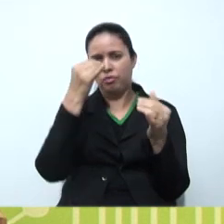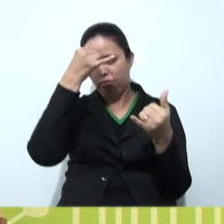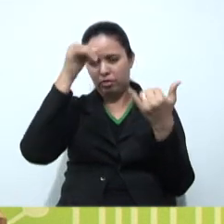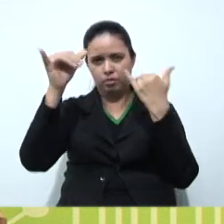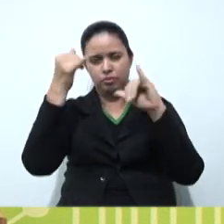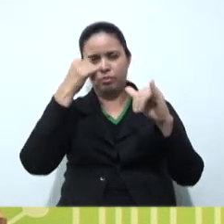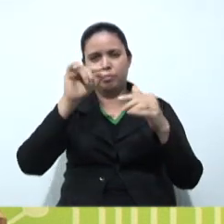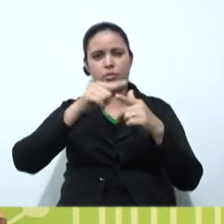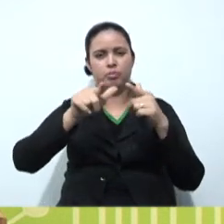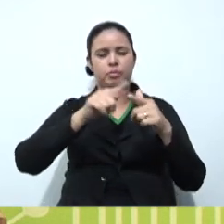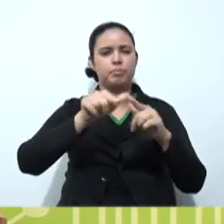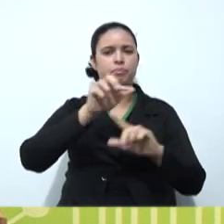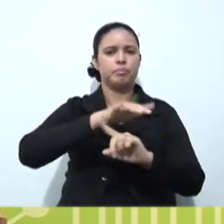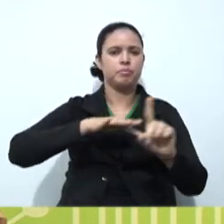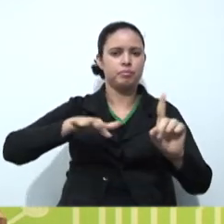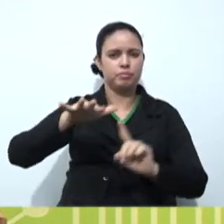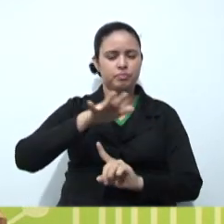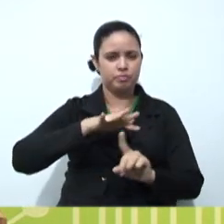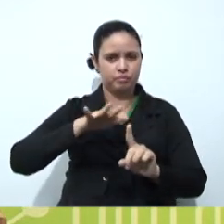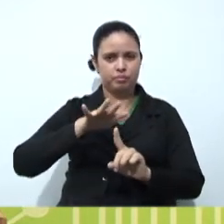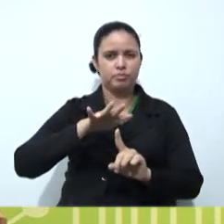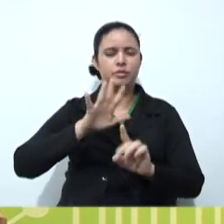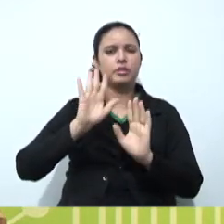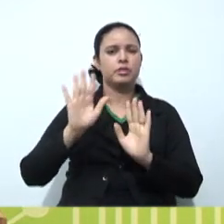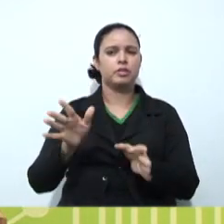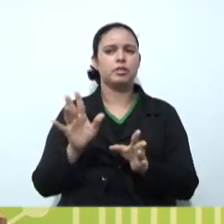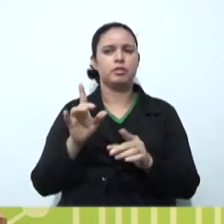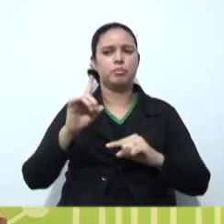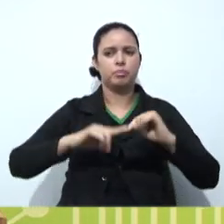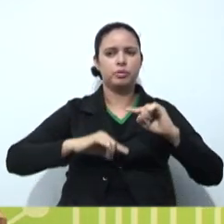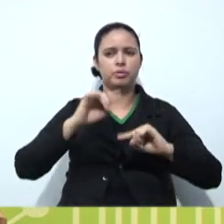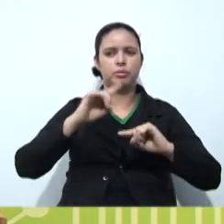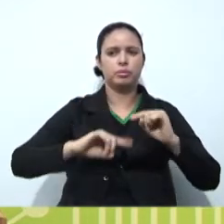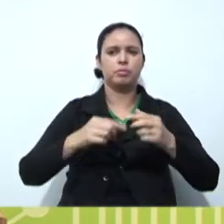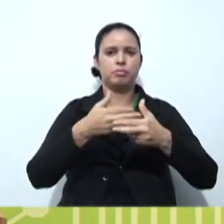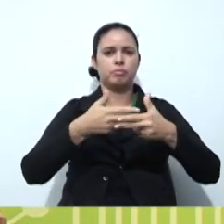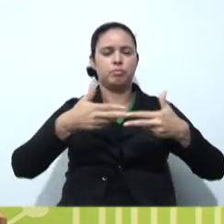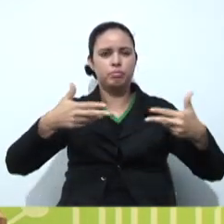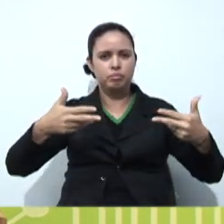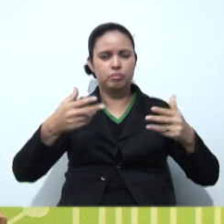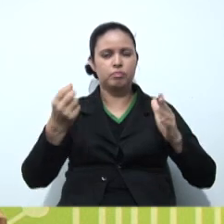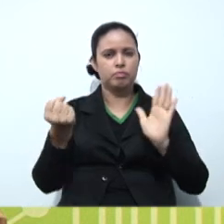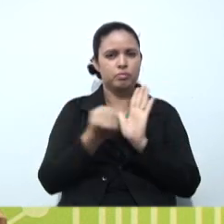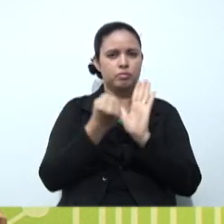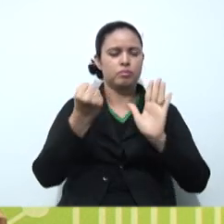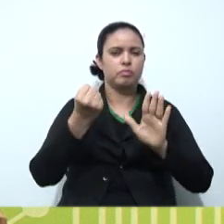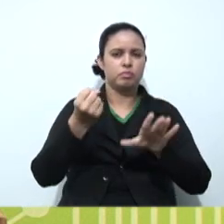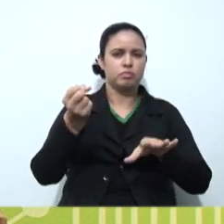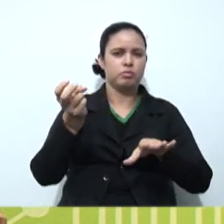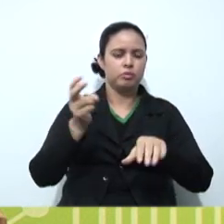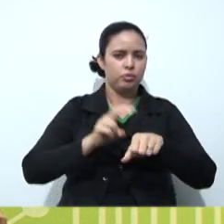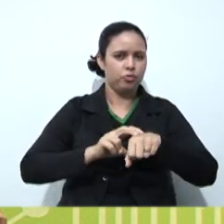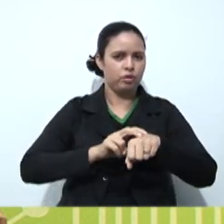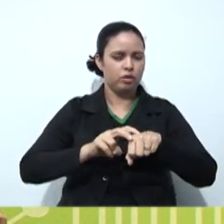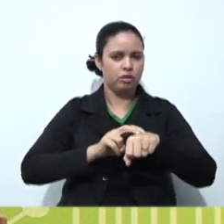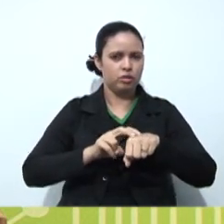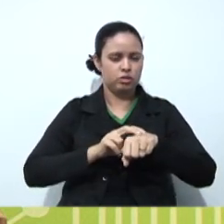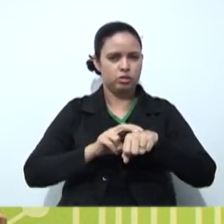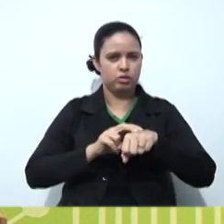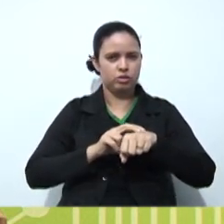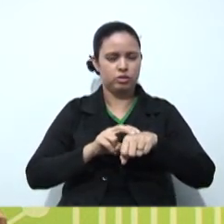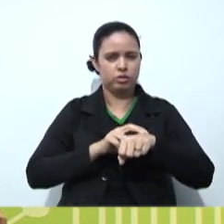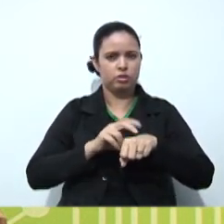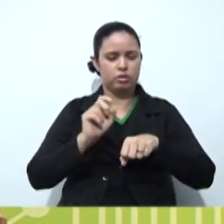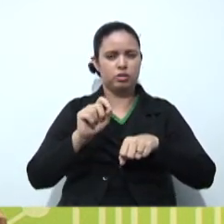meio ambiente. Você com certeza já deve ter visto produtos aí com vários selos. Aquele selinho de reciclagem, eu não coloquei ele aqui, mas